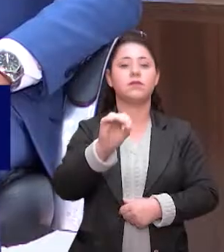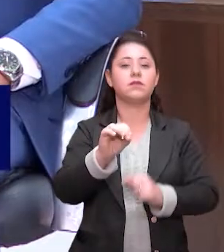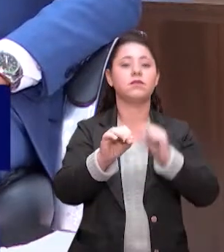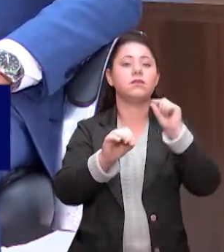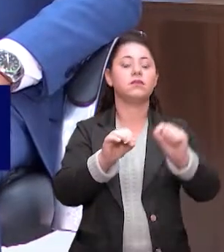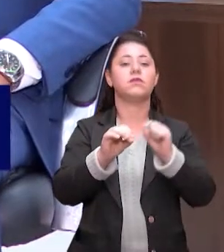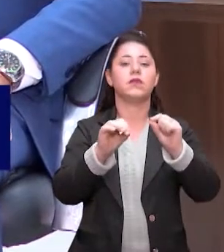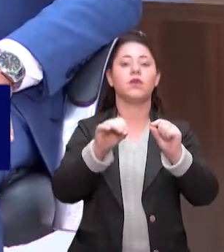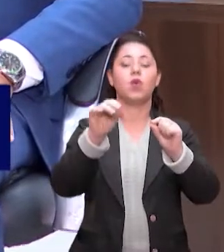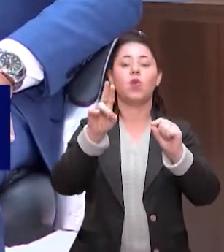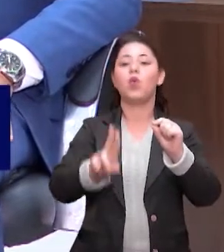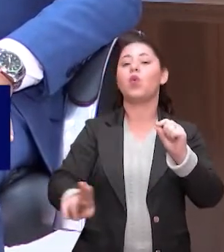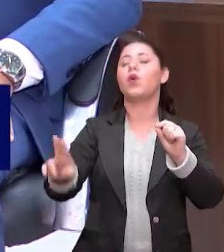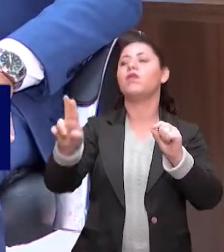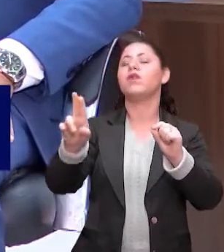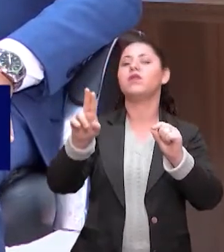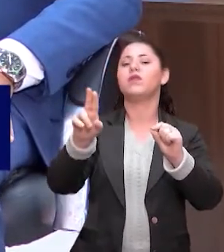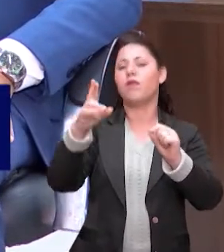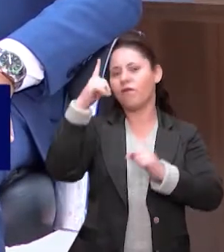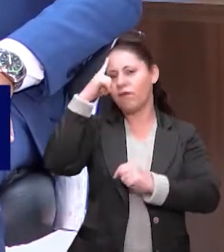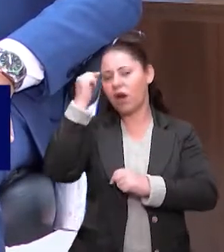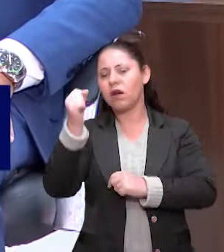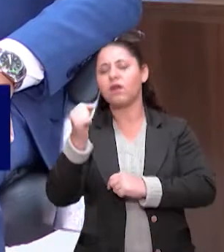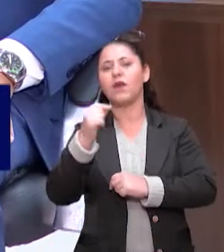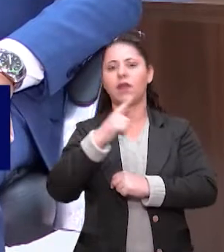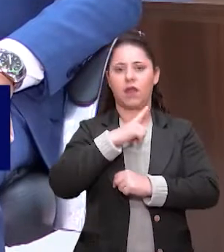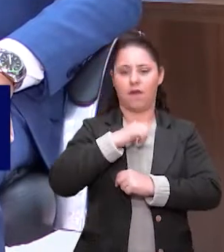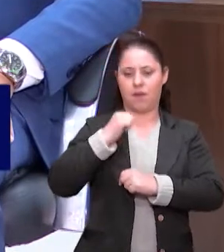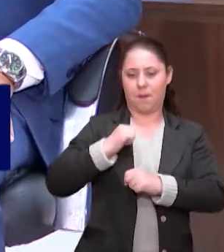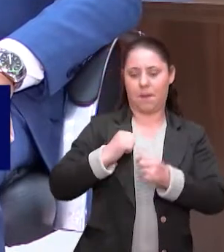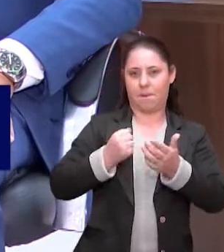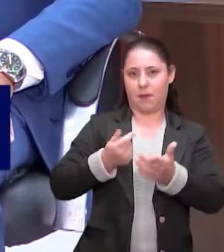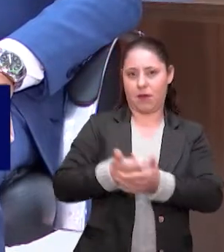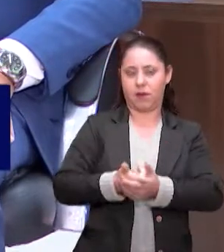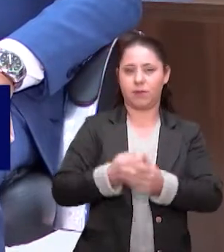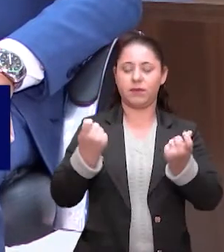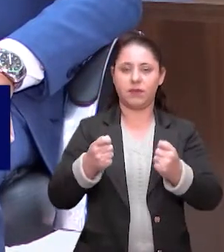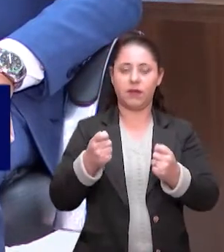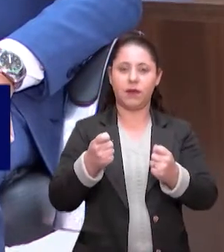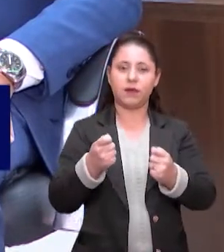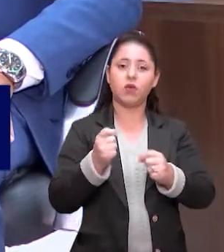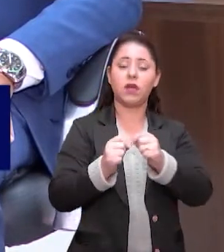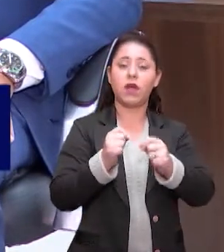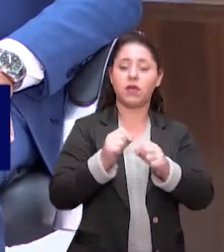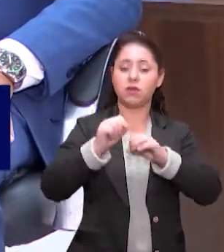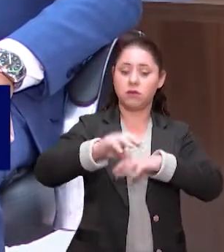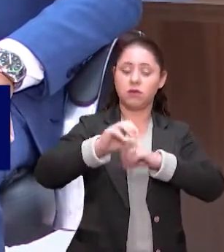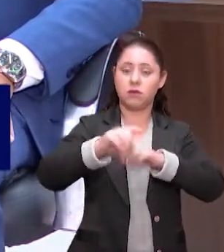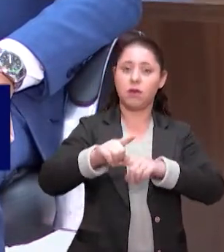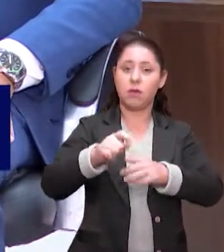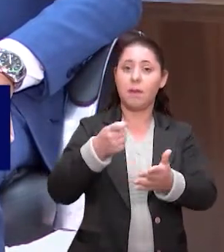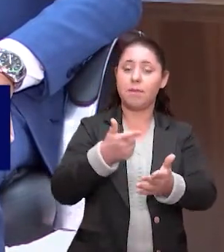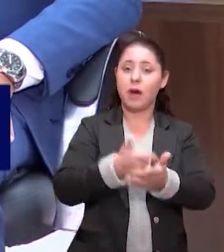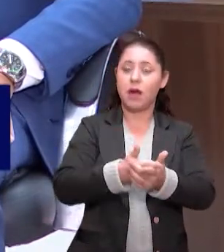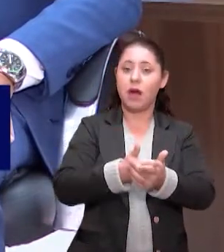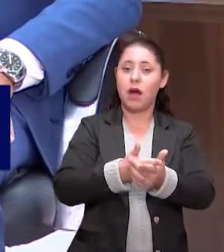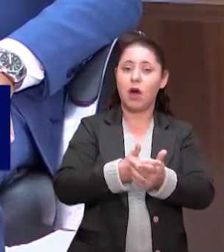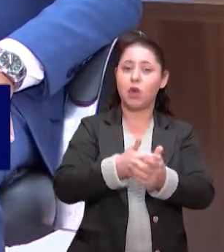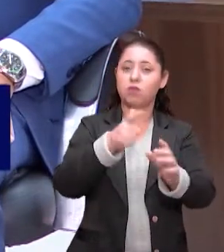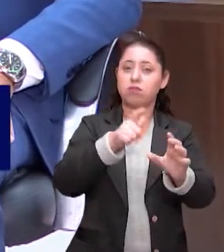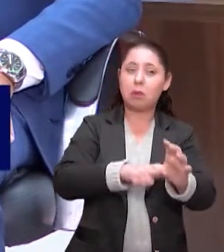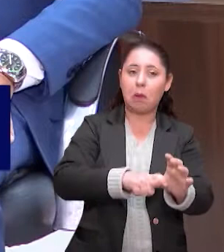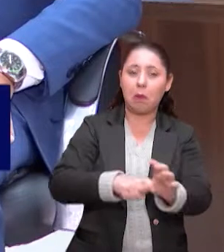E a questão da universidade, você foi bolsista, tinha que dar aula para pagar os custos, como é que foi essa